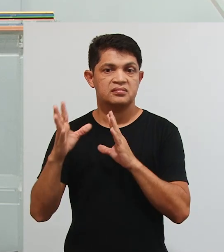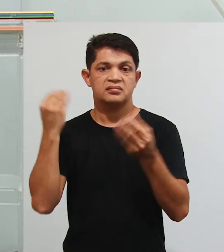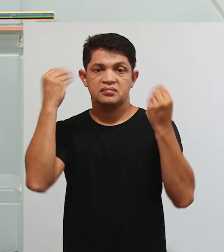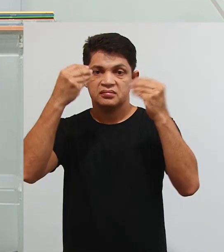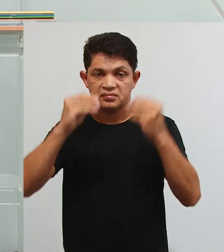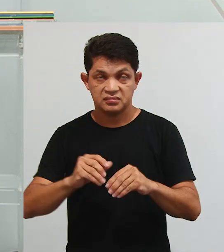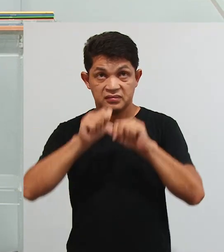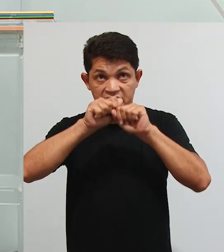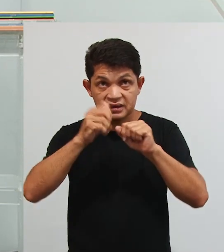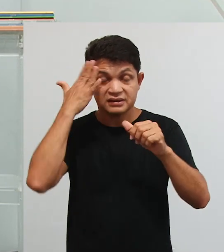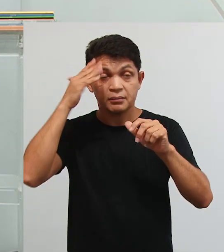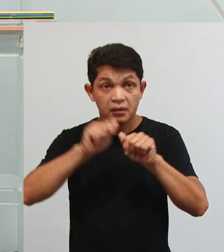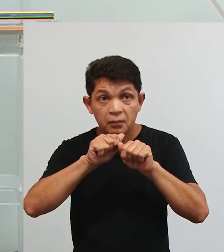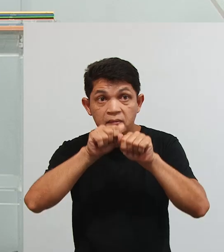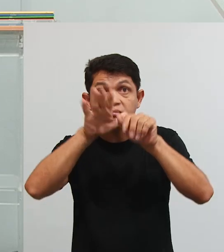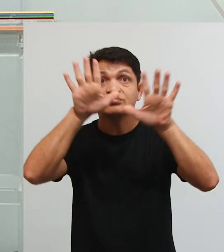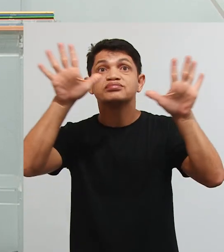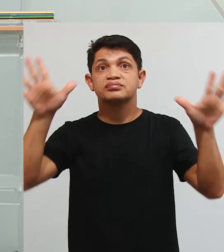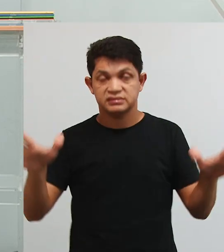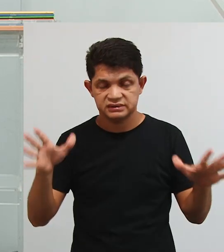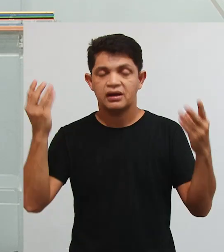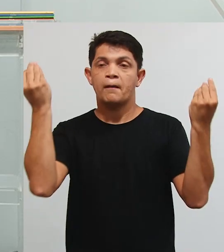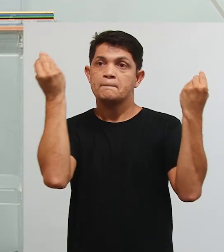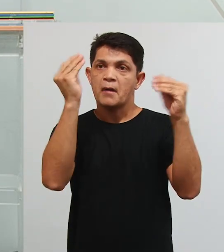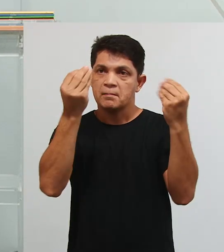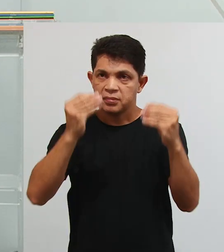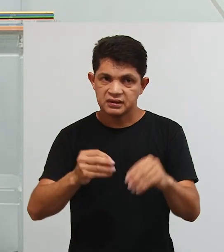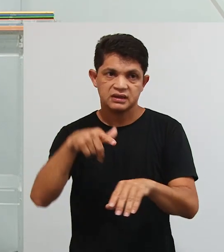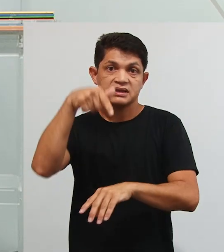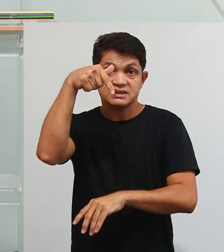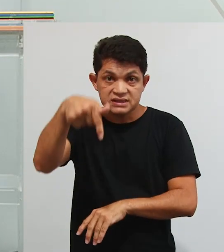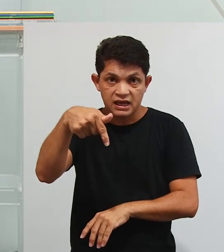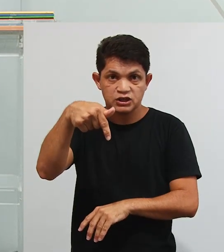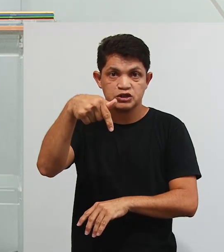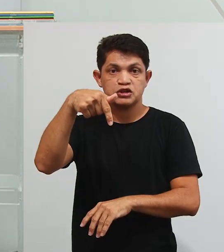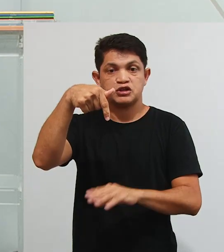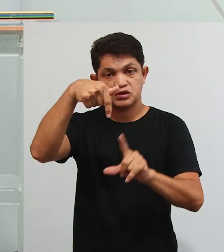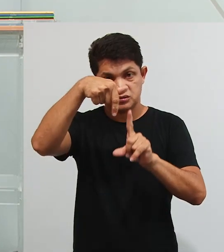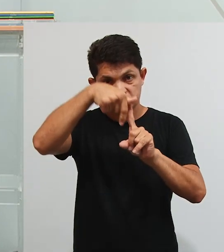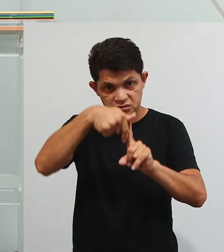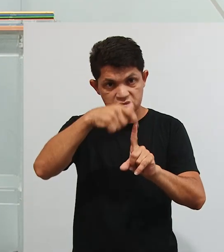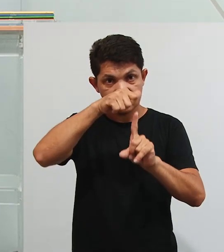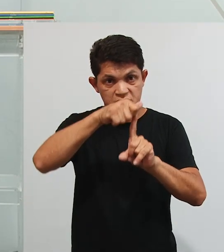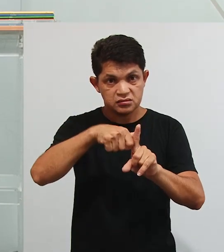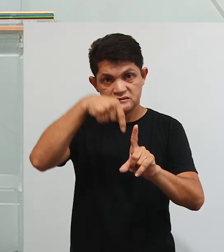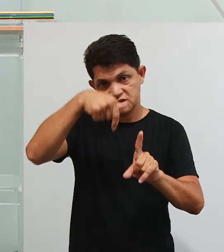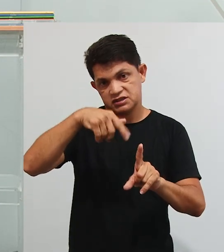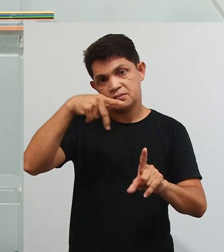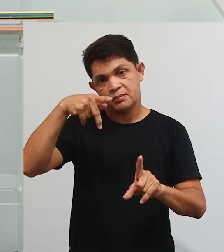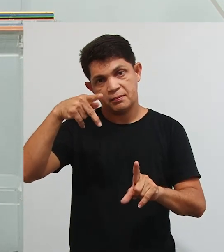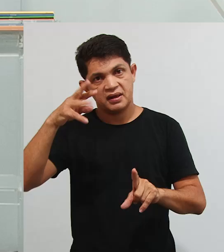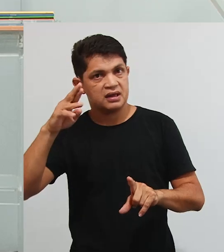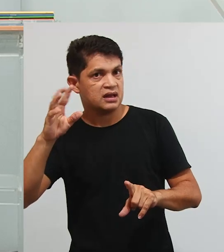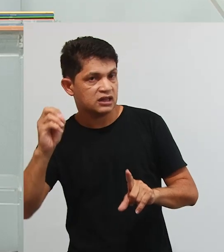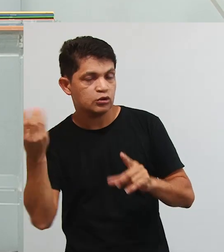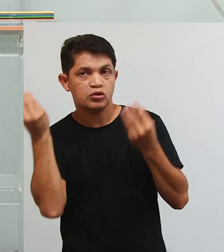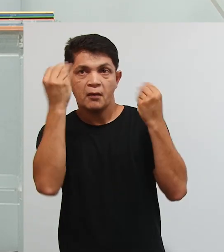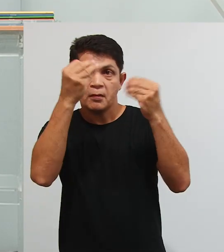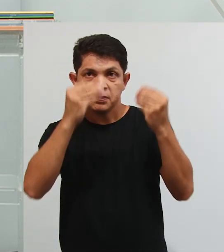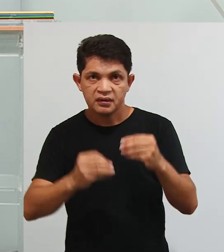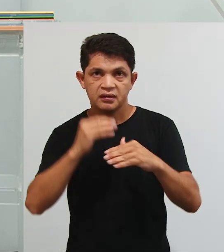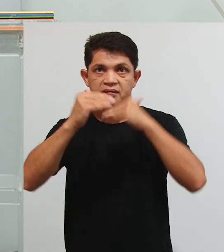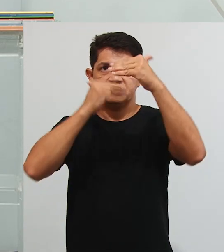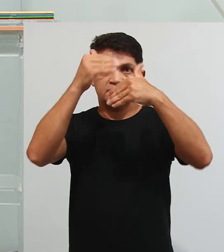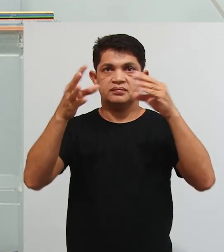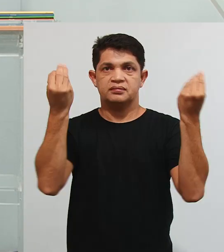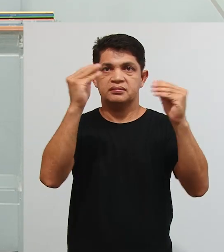bastante esclarecido, porque ele tem que estar no inteirinho entre o 5º e o 7º período. A realização da pesquisa, tanto o